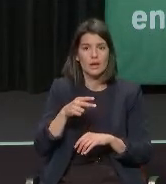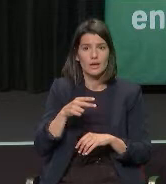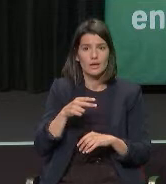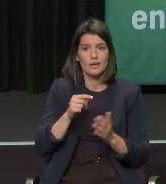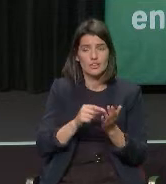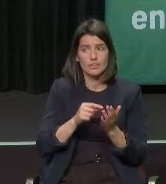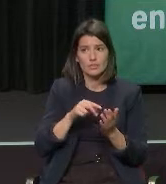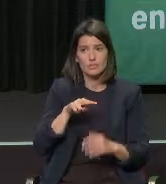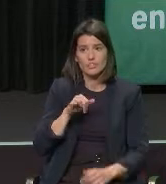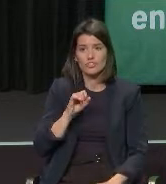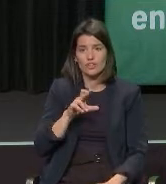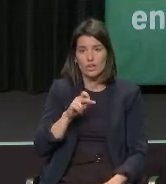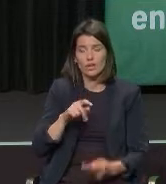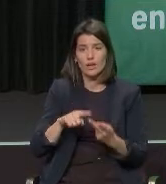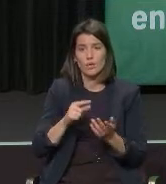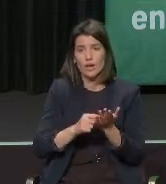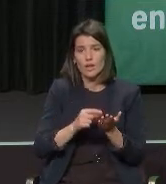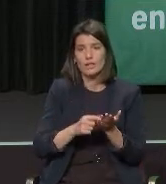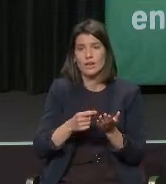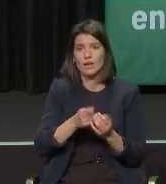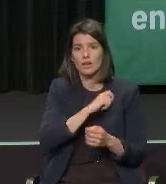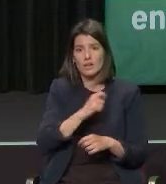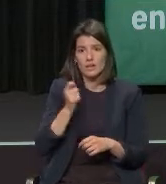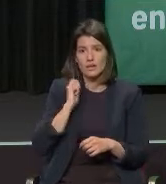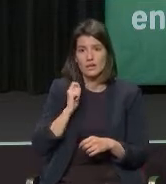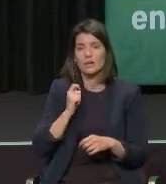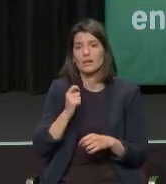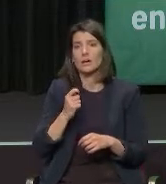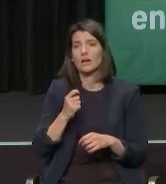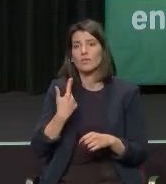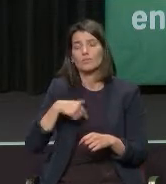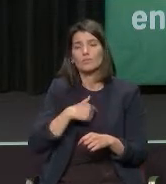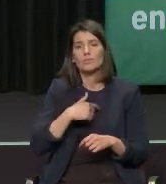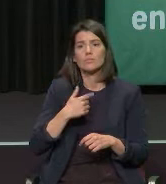Nigéria, Uganda, Ghana e o Quênia,